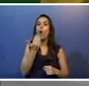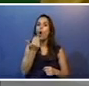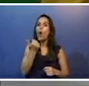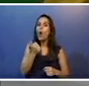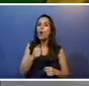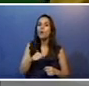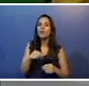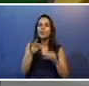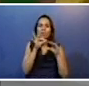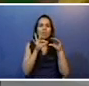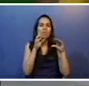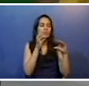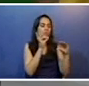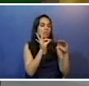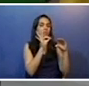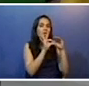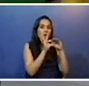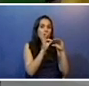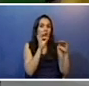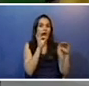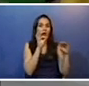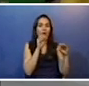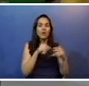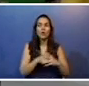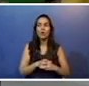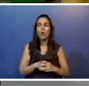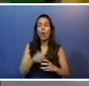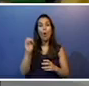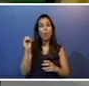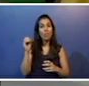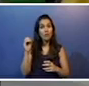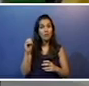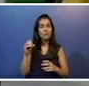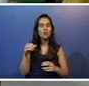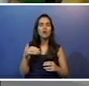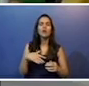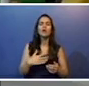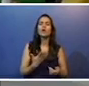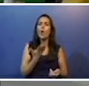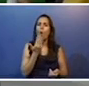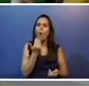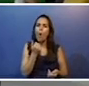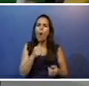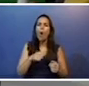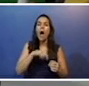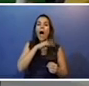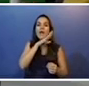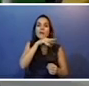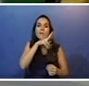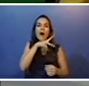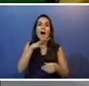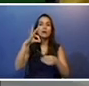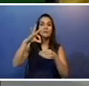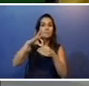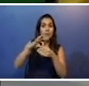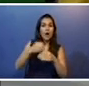de néctar. Onívoras, que se alimentam de animais, sementes e